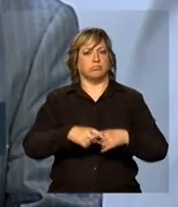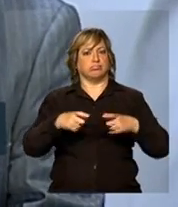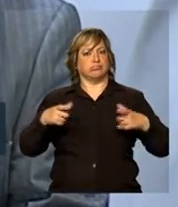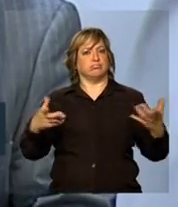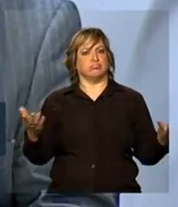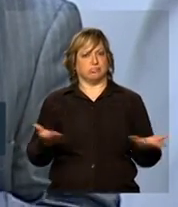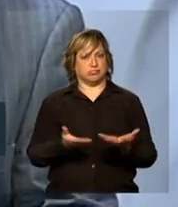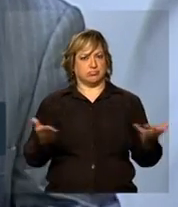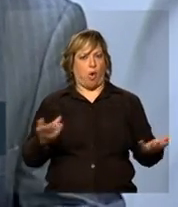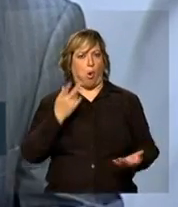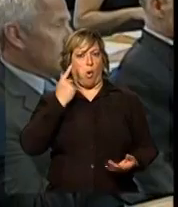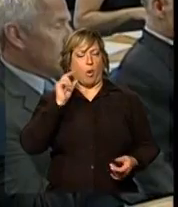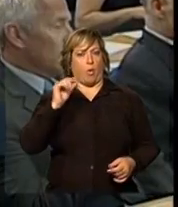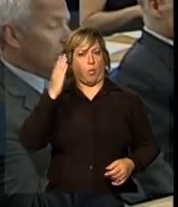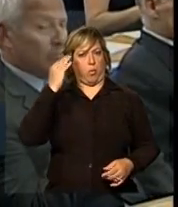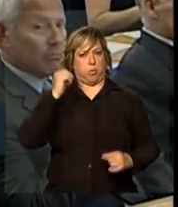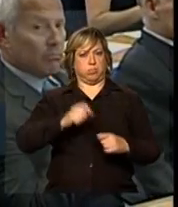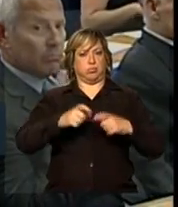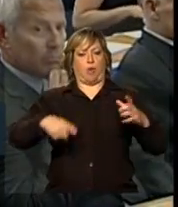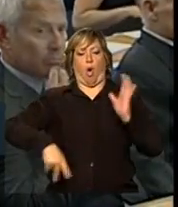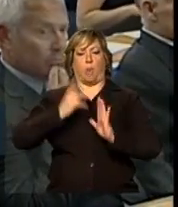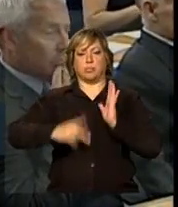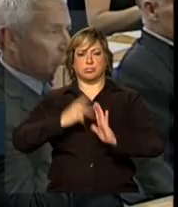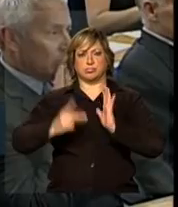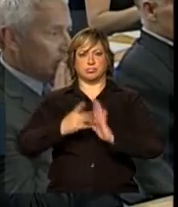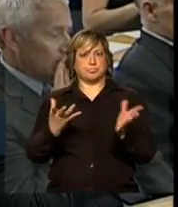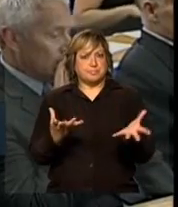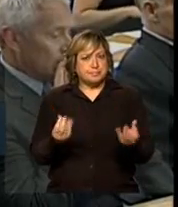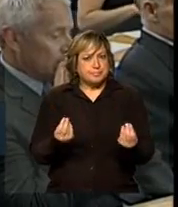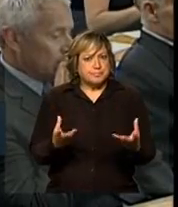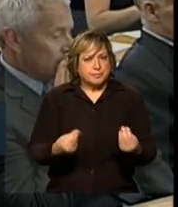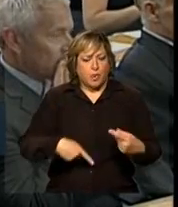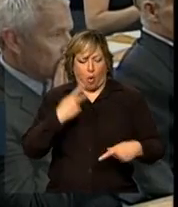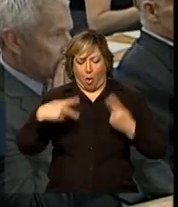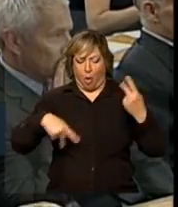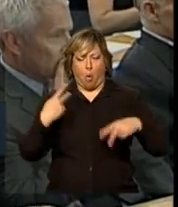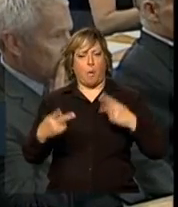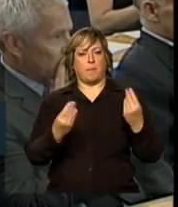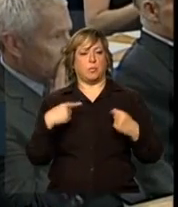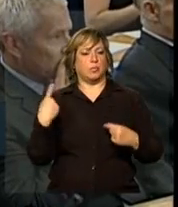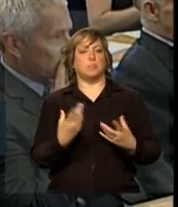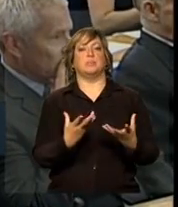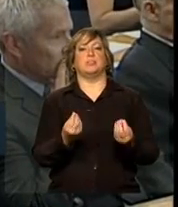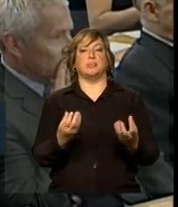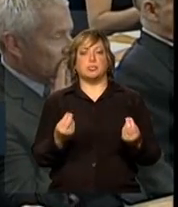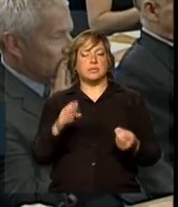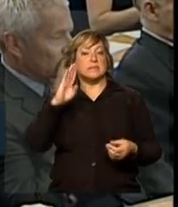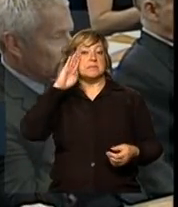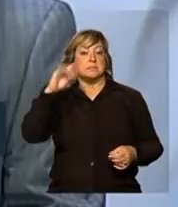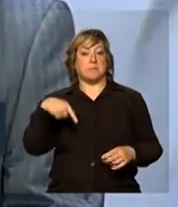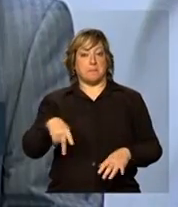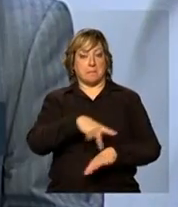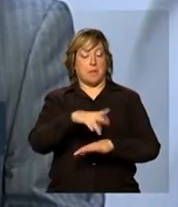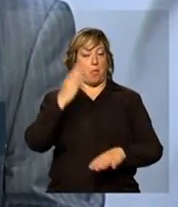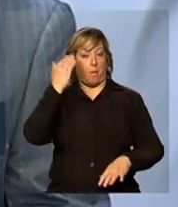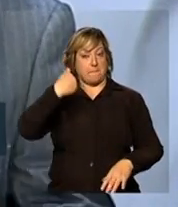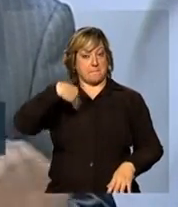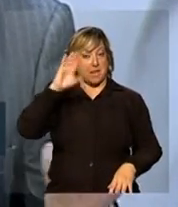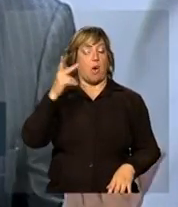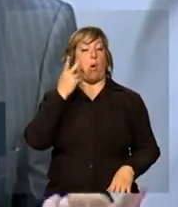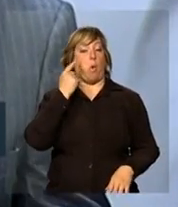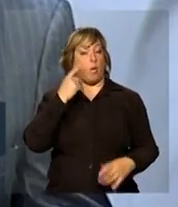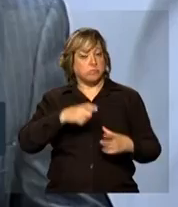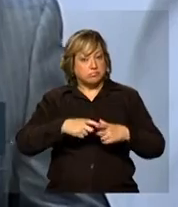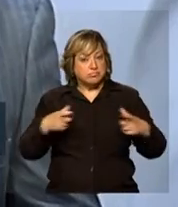consolida como um grande centro de transplante, um dos maiores centros de transplantes do nosso país, é uma demonstração disso.